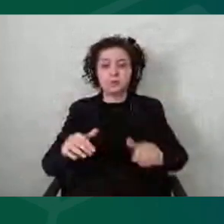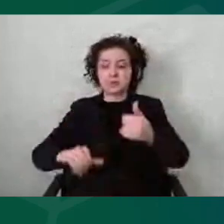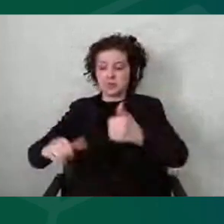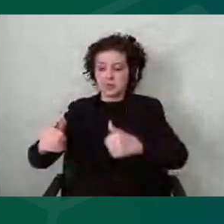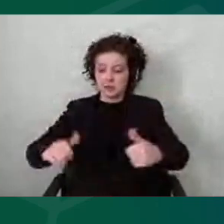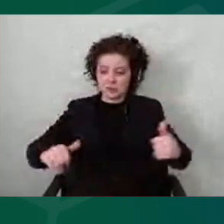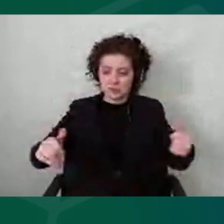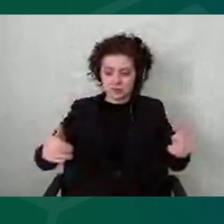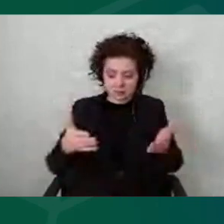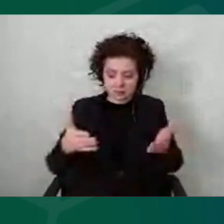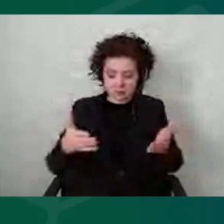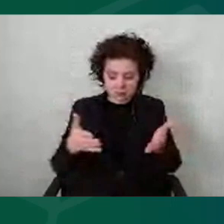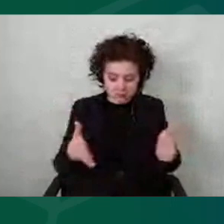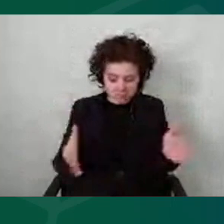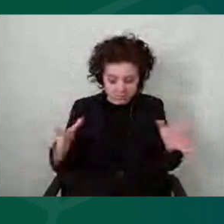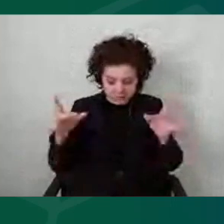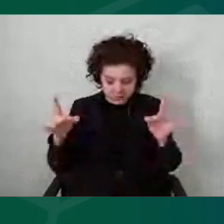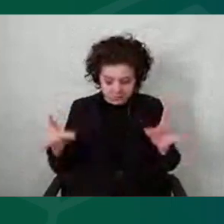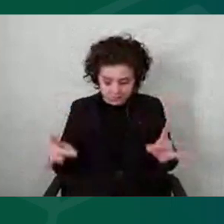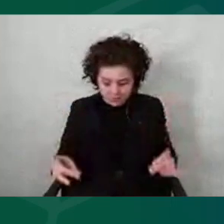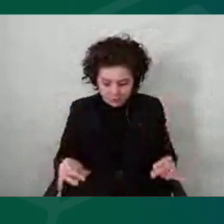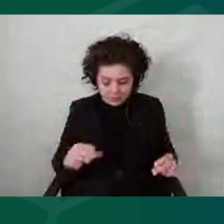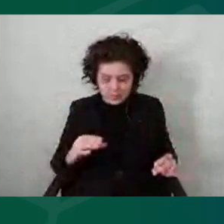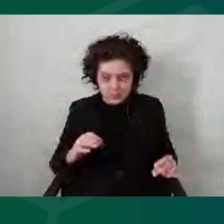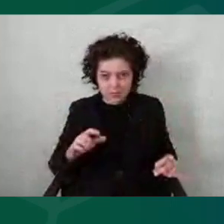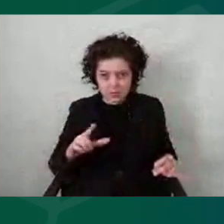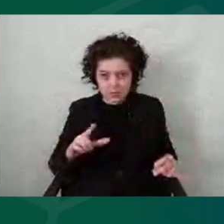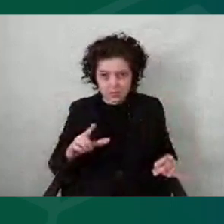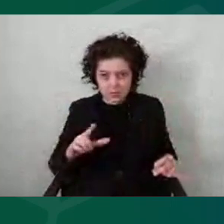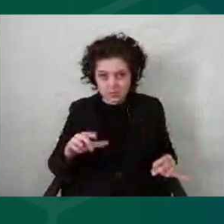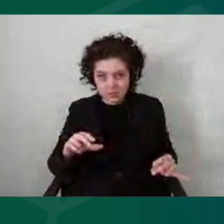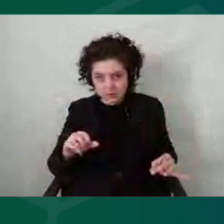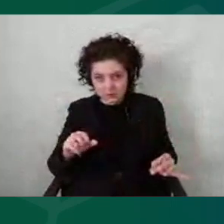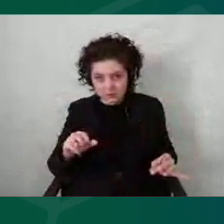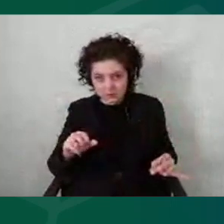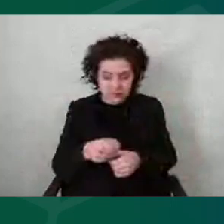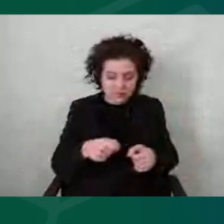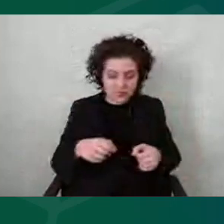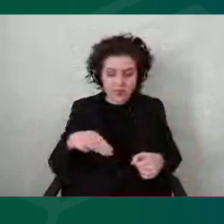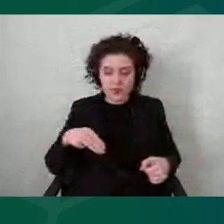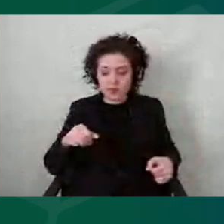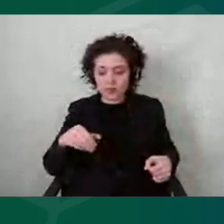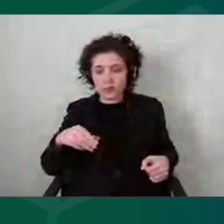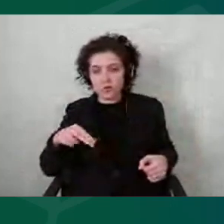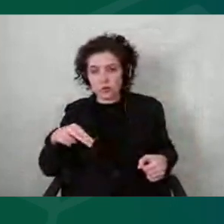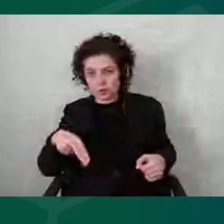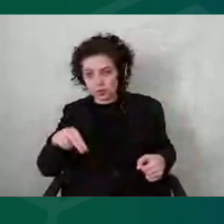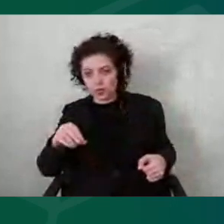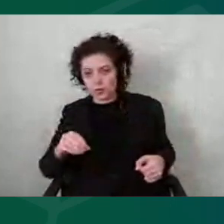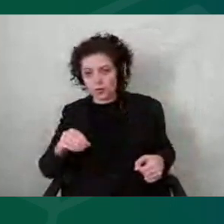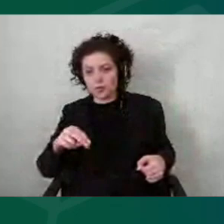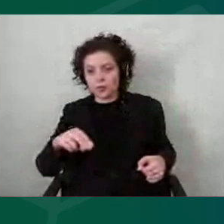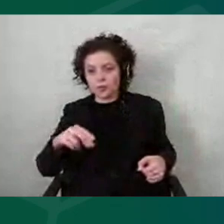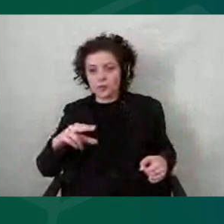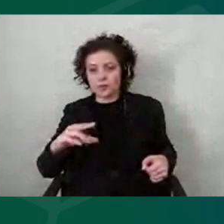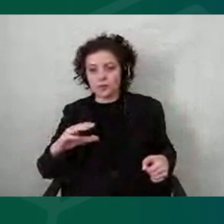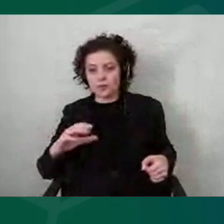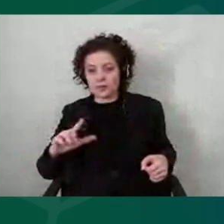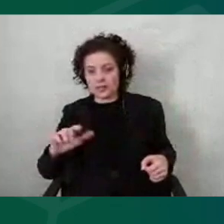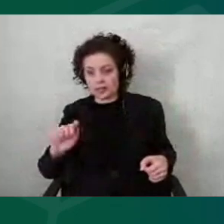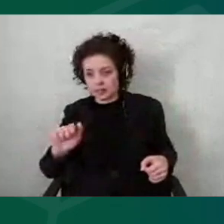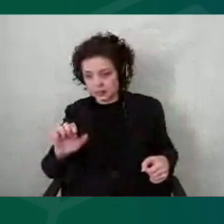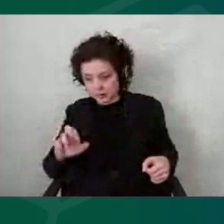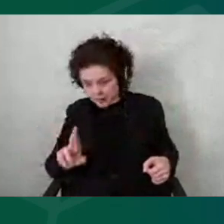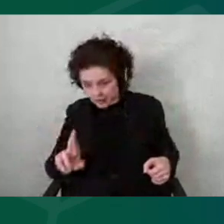processos celulares, avaliando o proteoma de células mononucleares do sangue periférico desses pacientes, relacionando-os